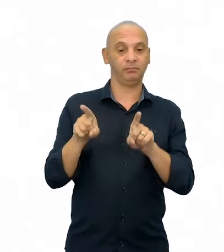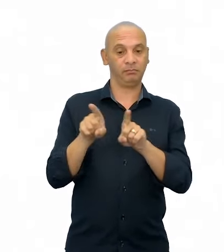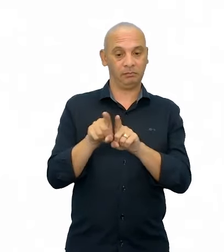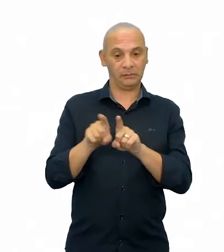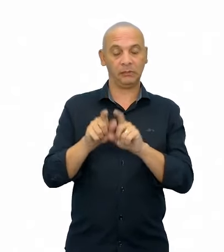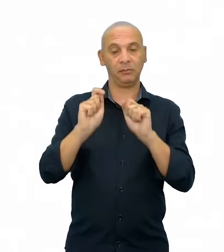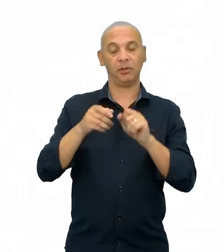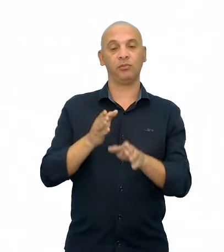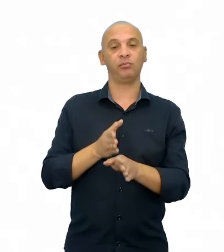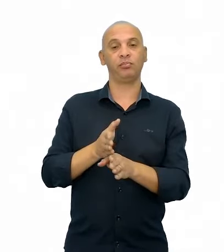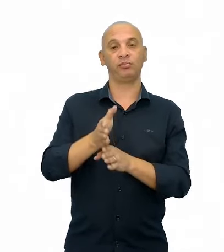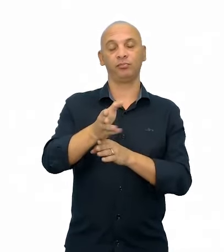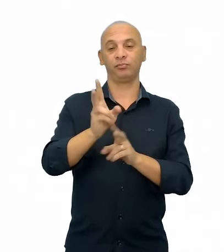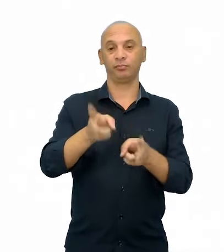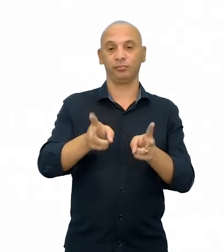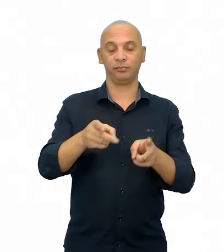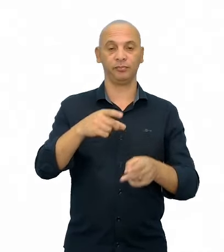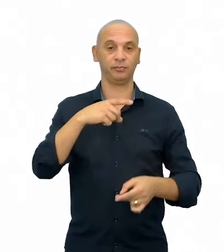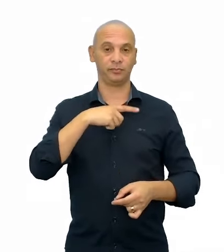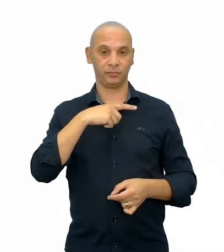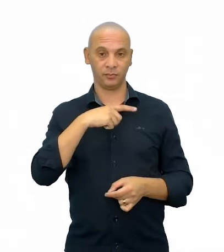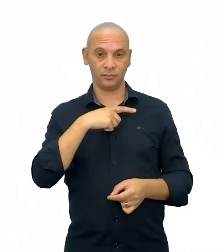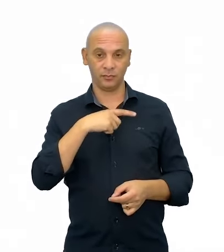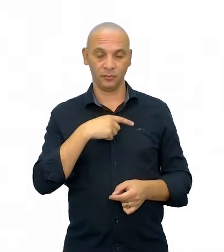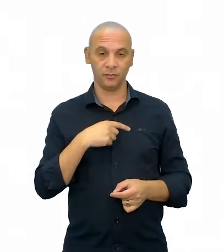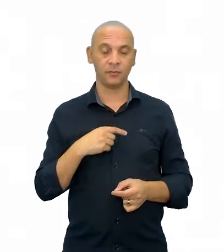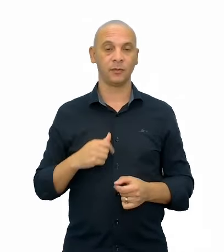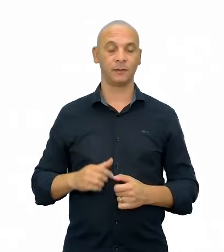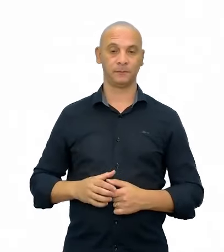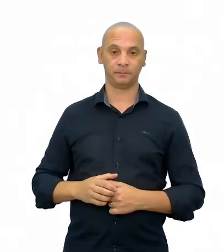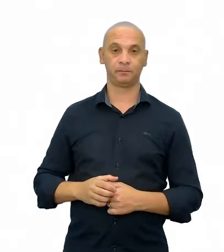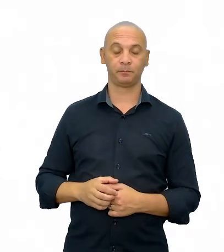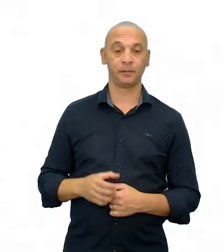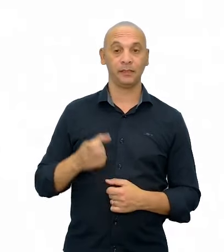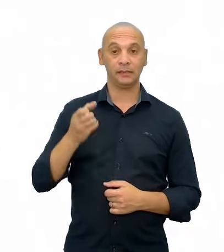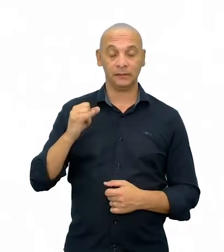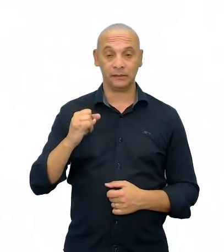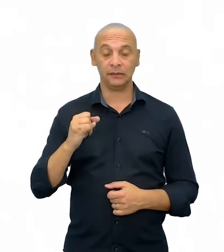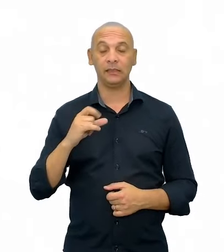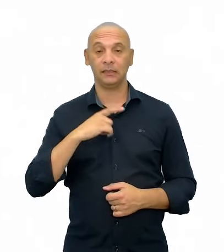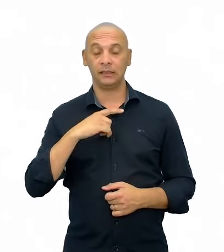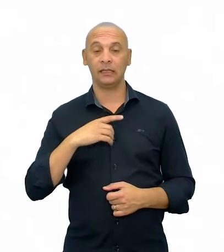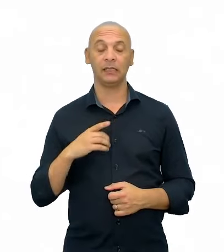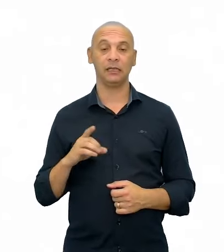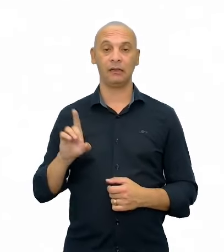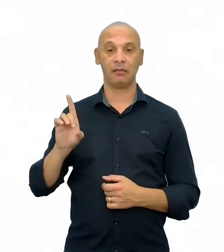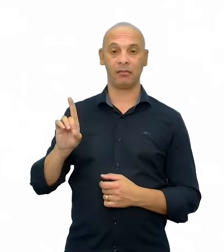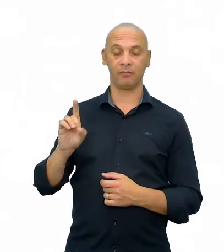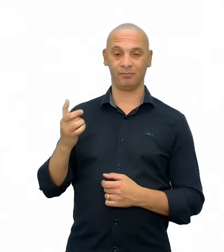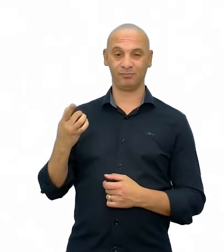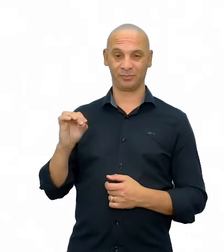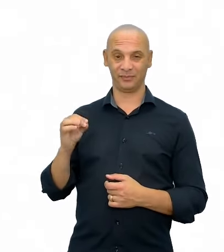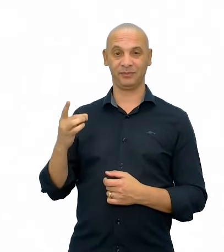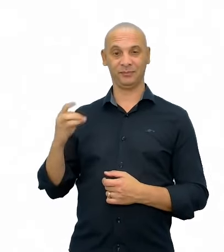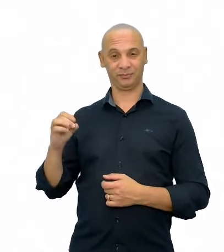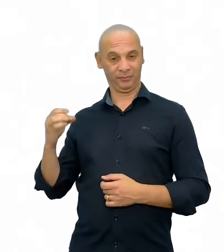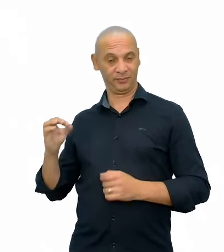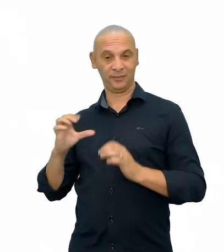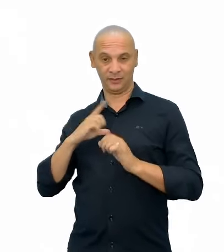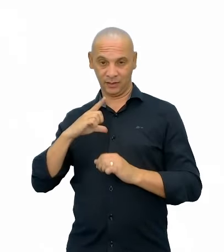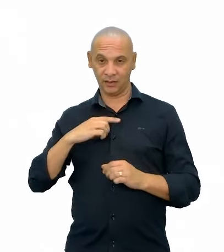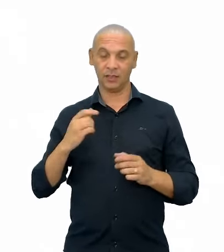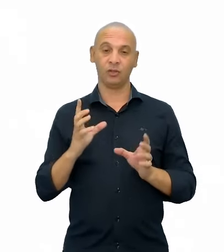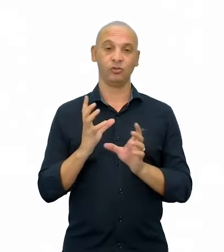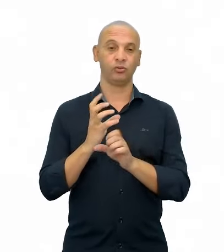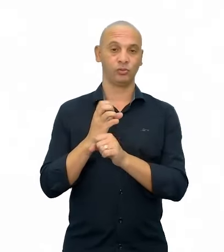prosseguimento ali, passatinho, né? Soma com as demais dezenas. Se tiver dezena, né? O que que vai acontecer?